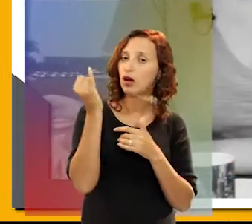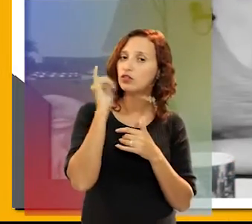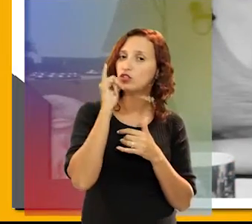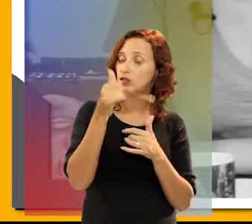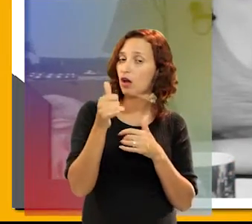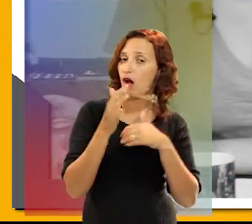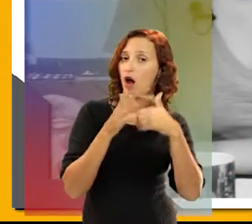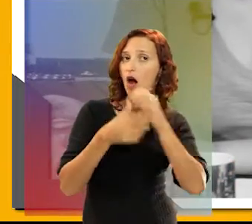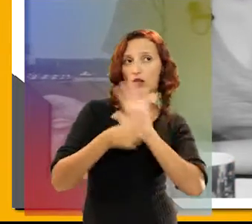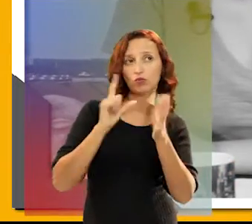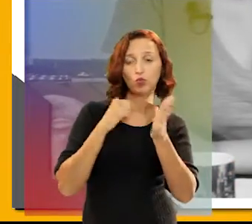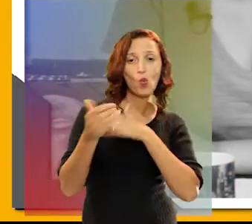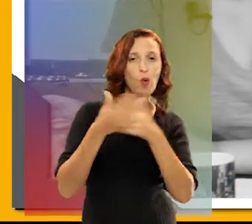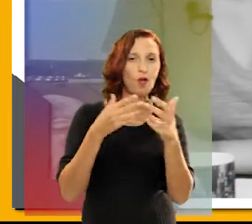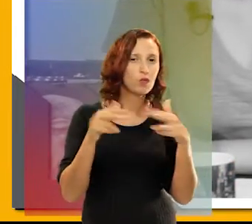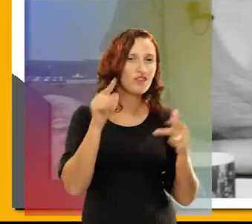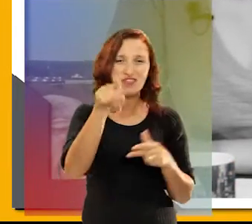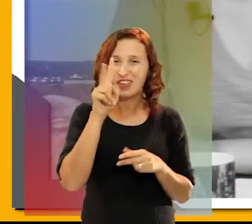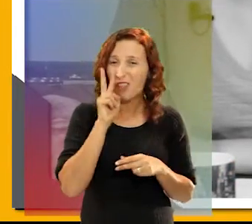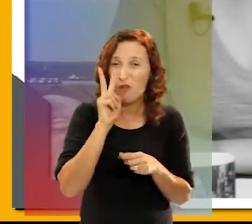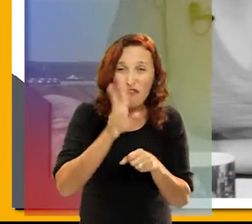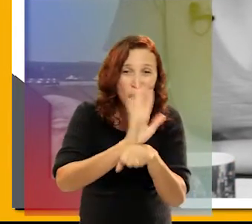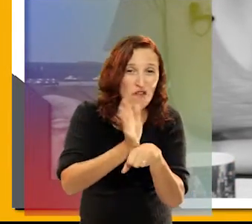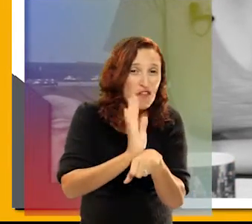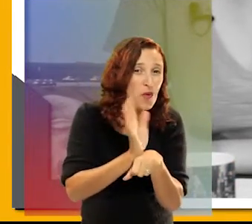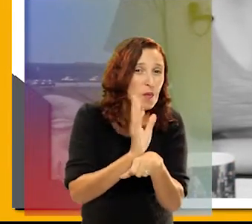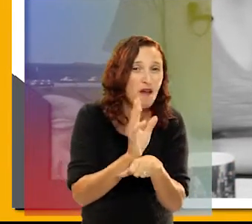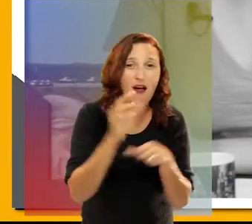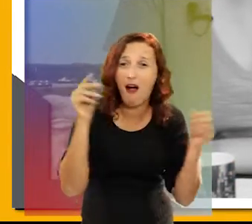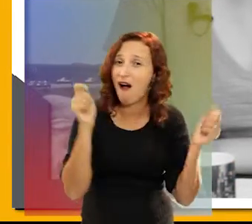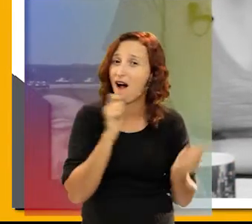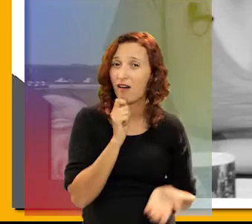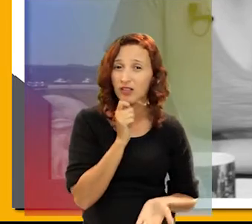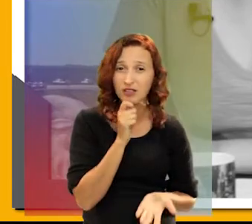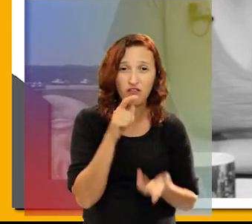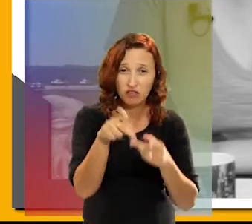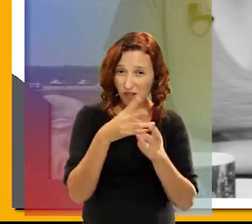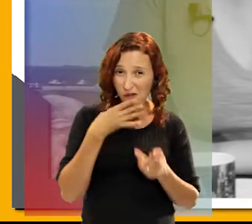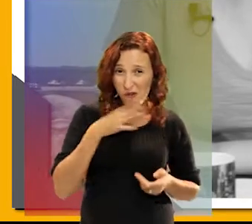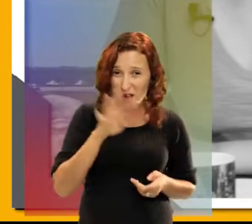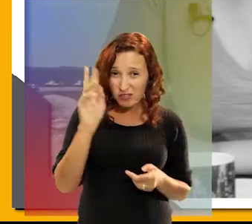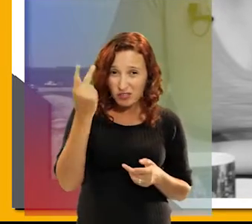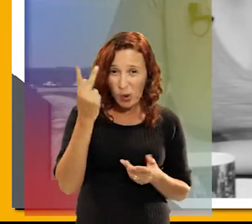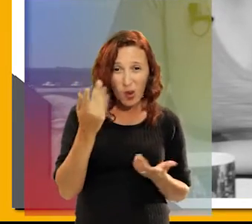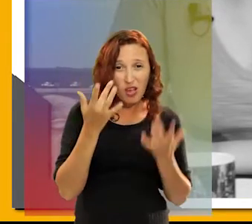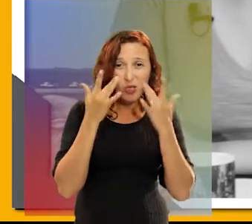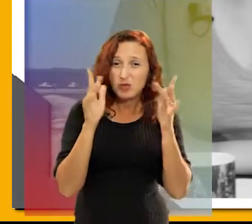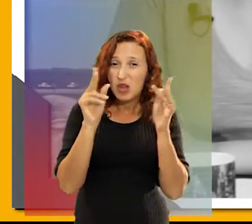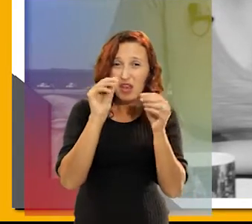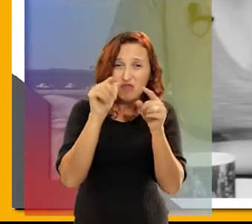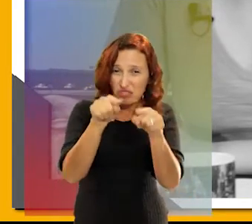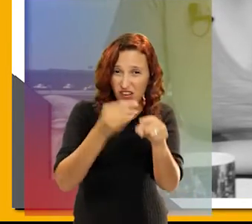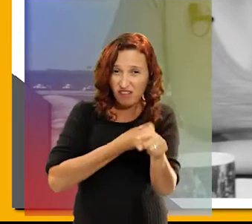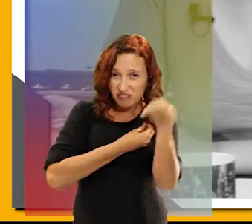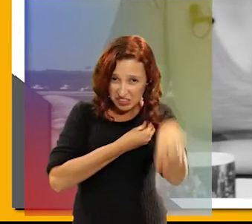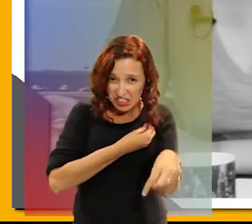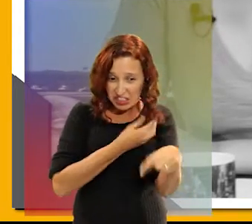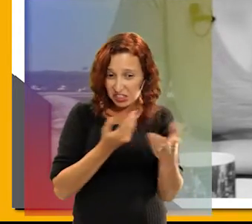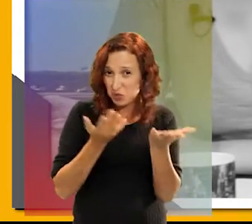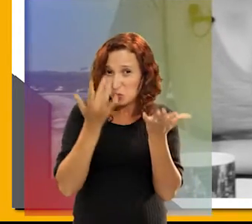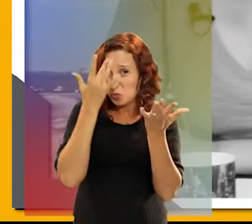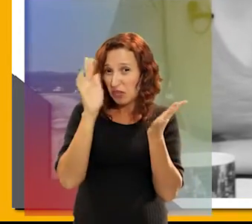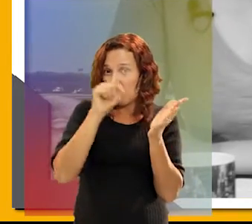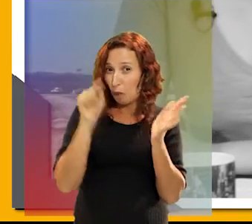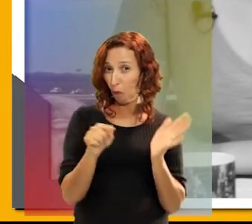dizer antes de qualquer coisa também que, caso tu não visse o filme ainda, caso tu não conheça a história, não sei nem o que você tá fazendo aqui. Você